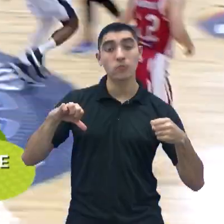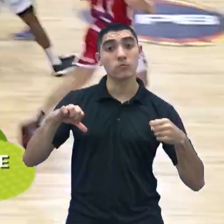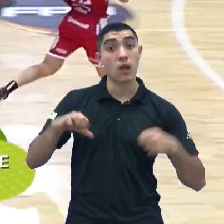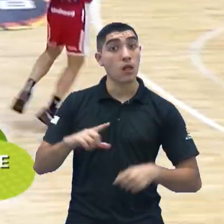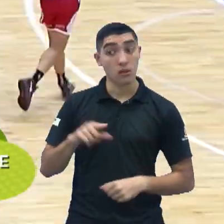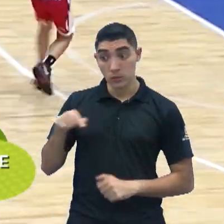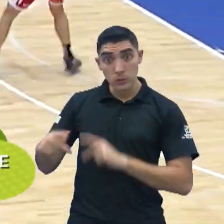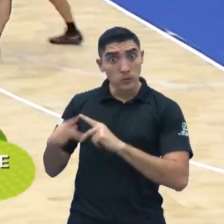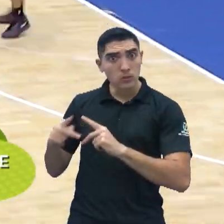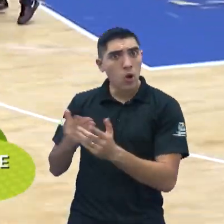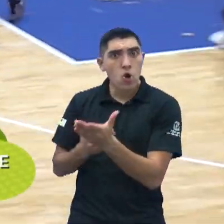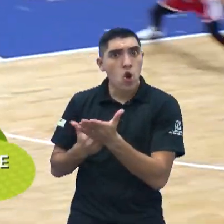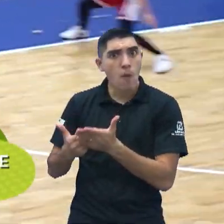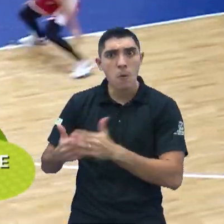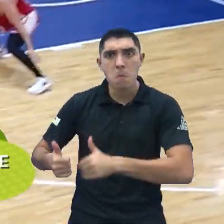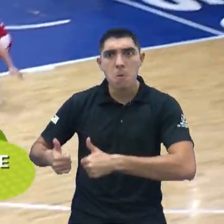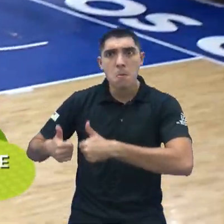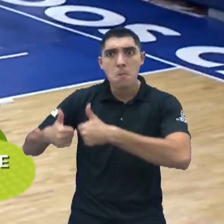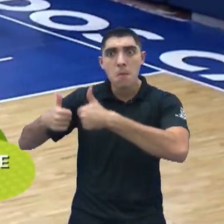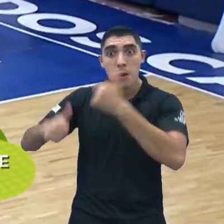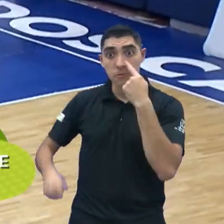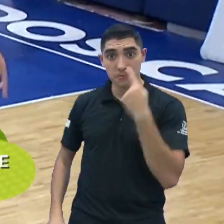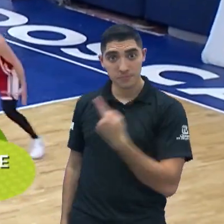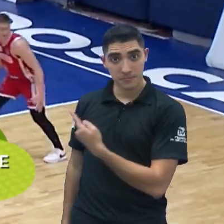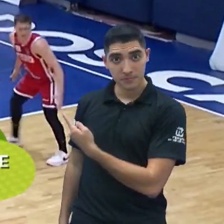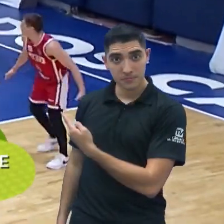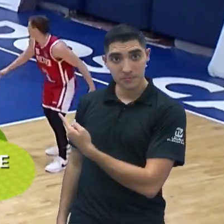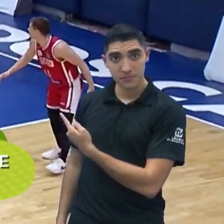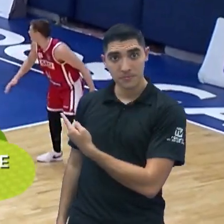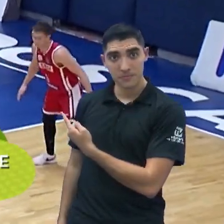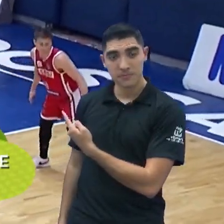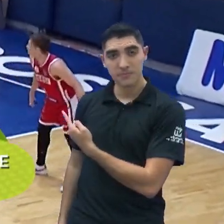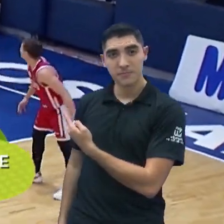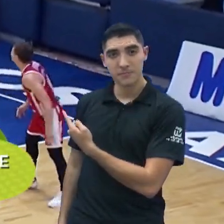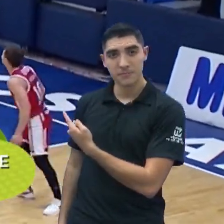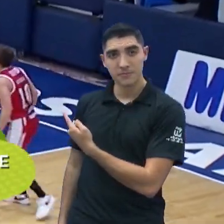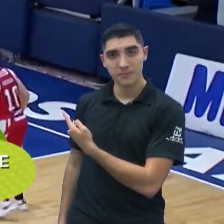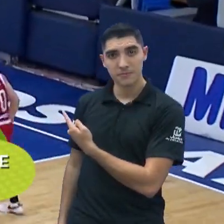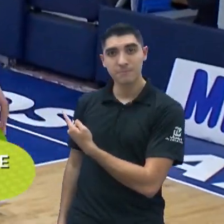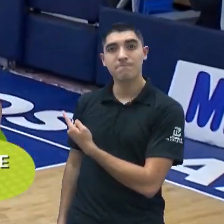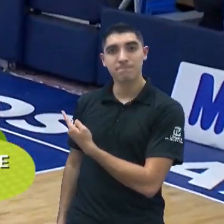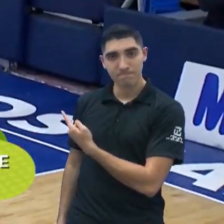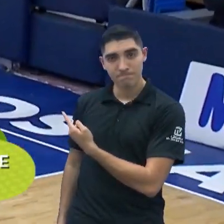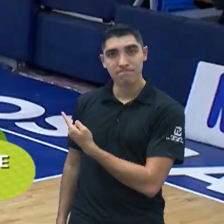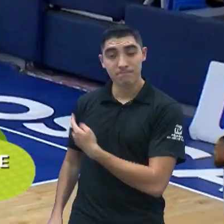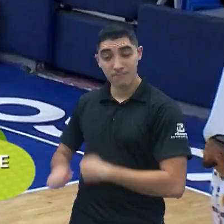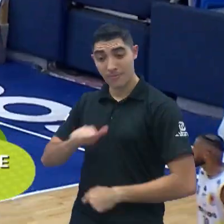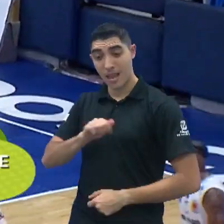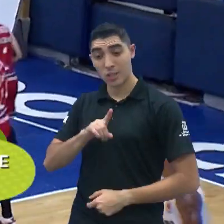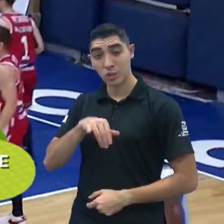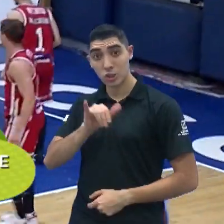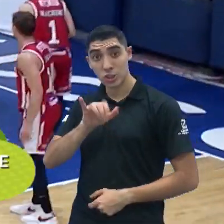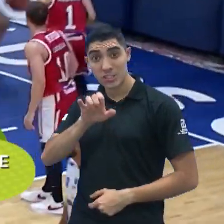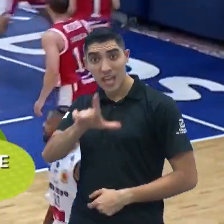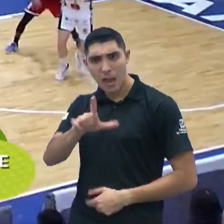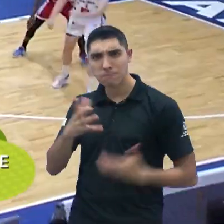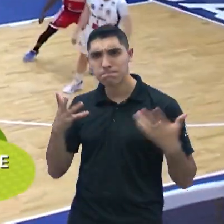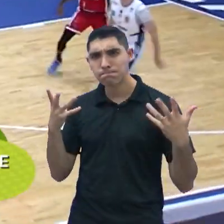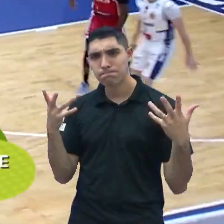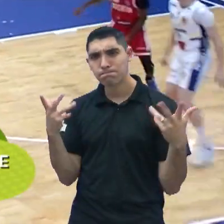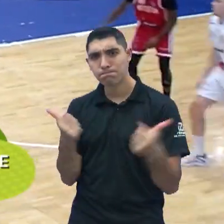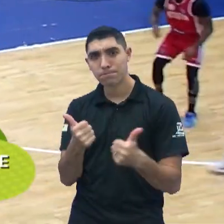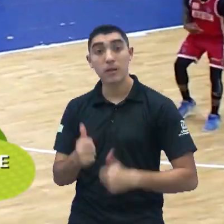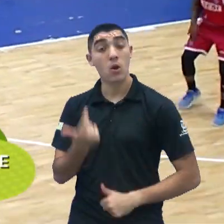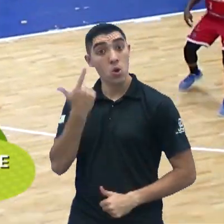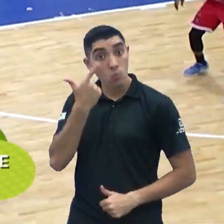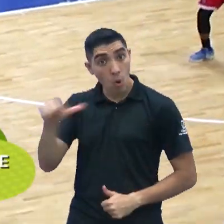confiança voltou e com ela, mais bolas de 3. Adiel acertou na sequência um gatilhaço. E